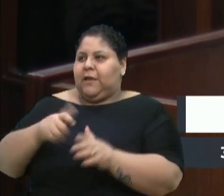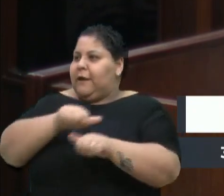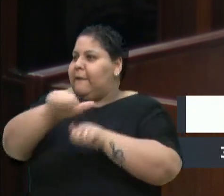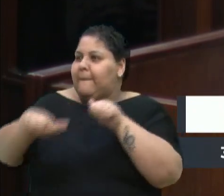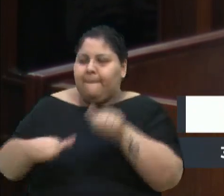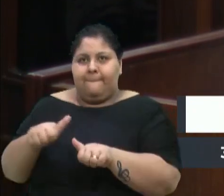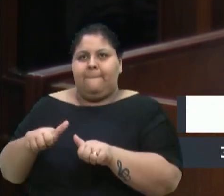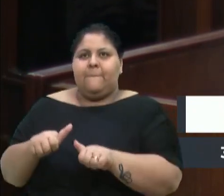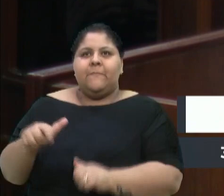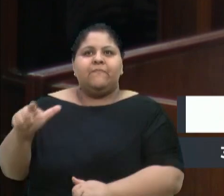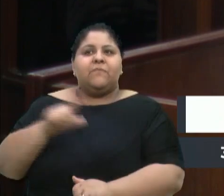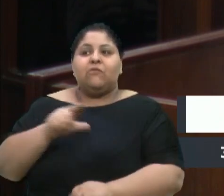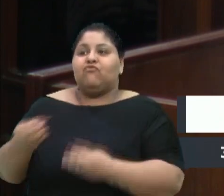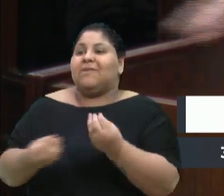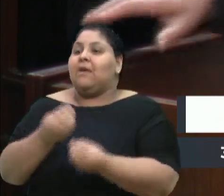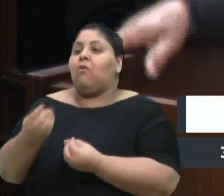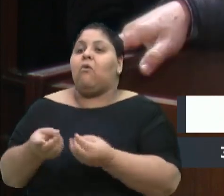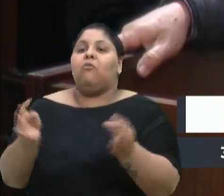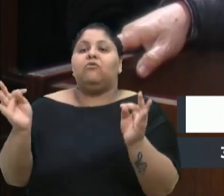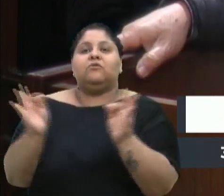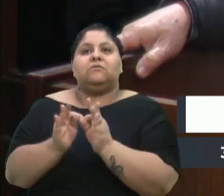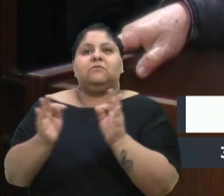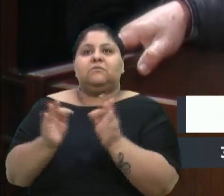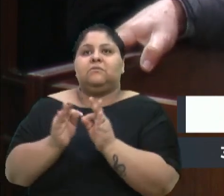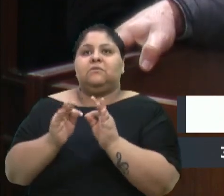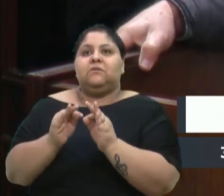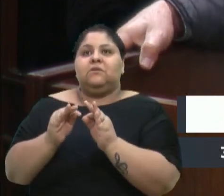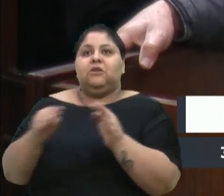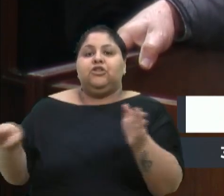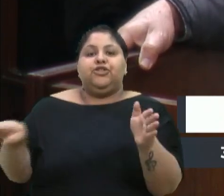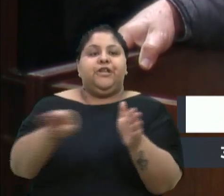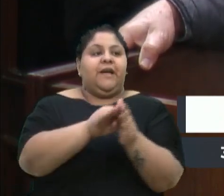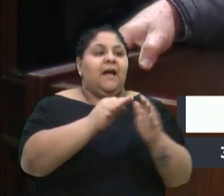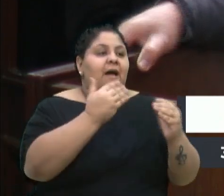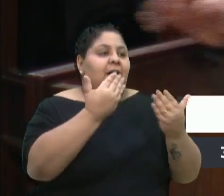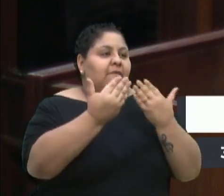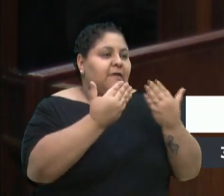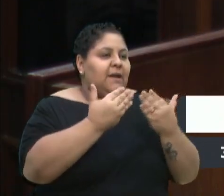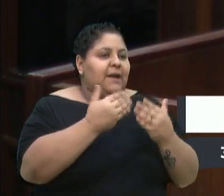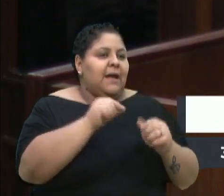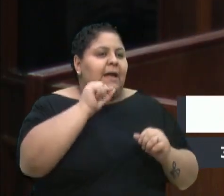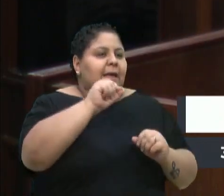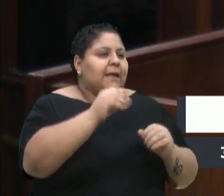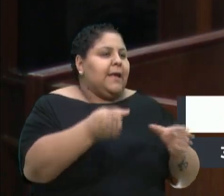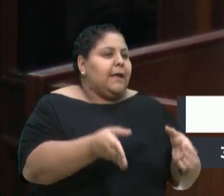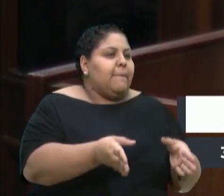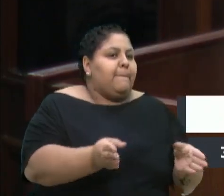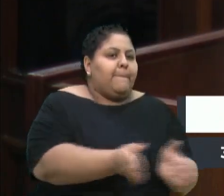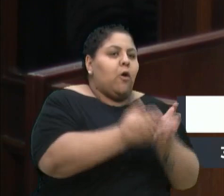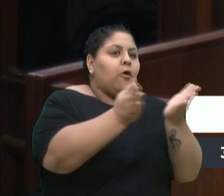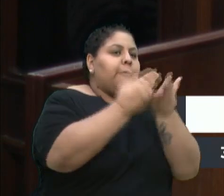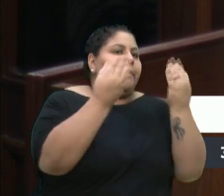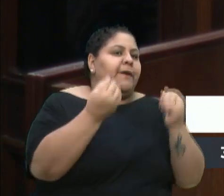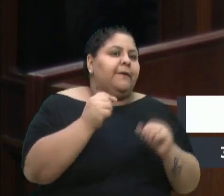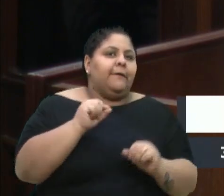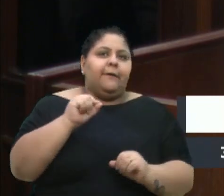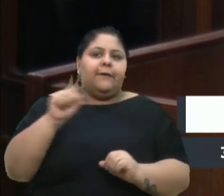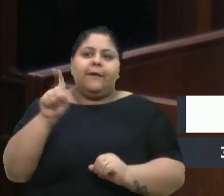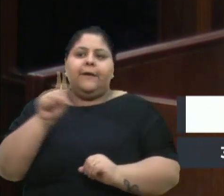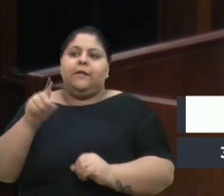tem como, tecnicamente, ir lá avaliar quem é pobre e mais rico. Como? Qual é o critério,